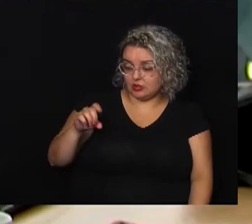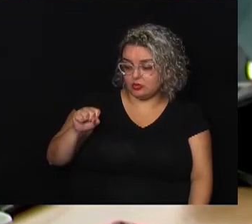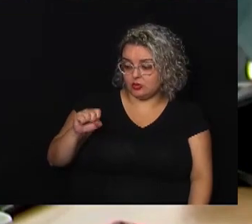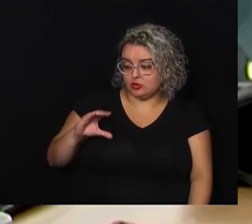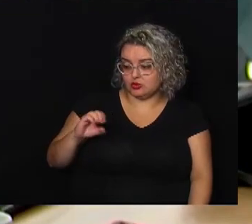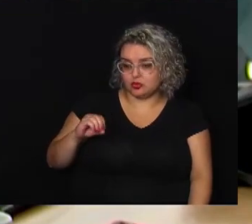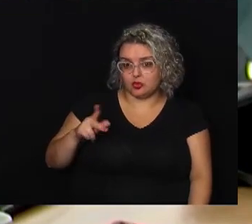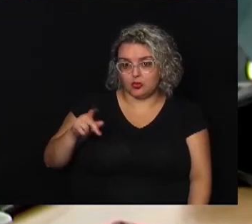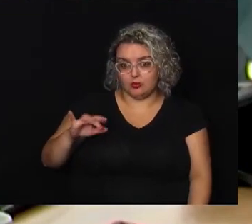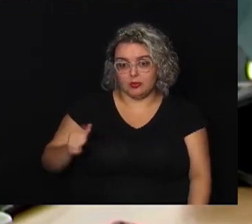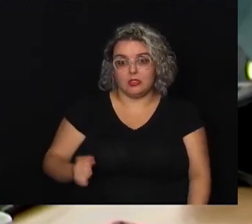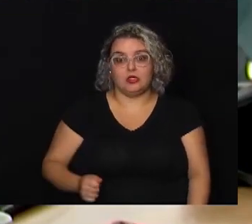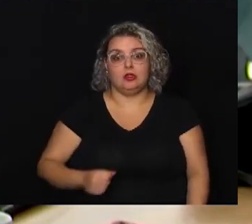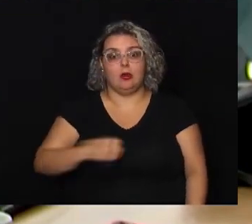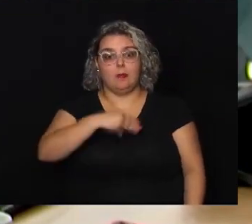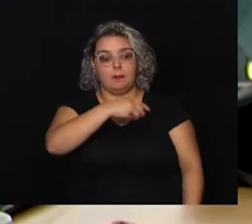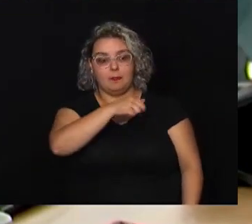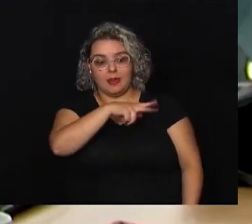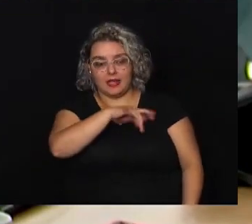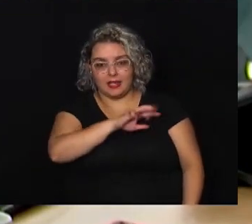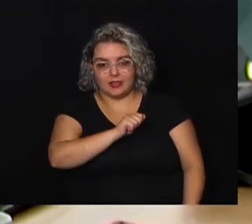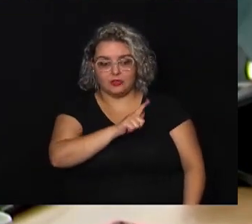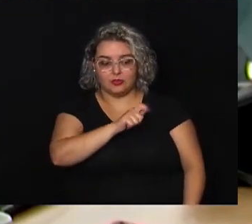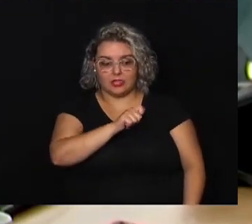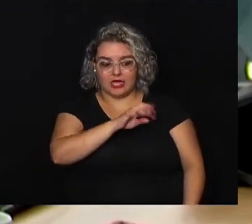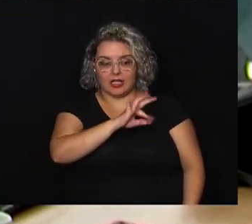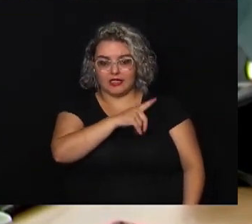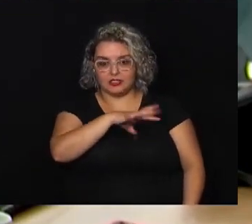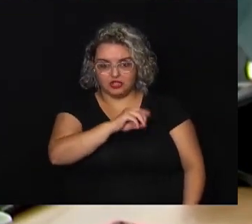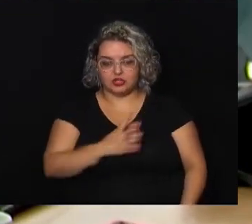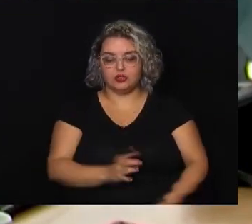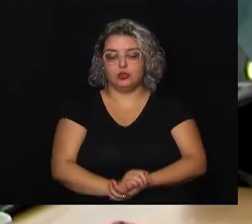Gatinho, aparelho de raio-x, aparelho de ultrassom